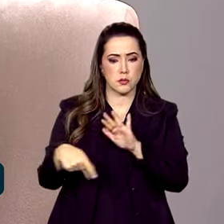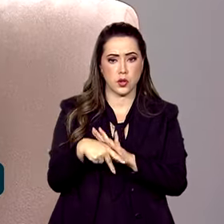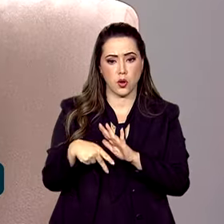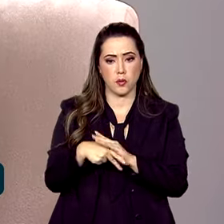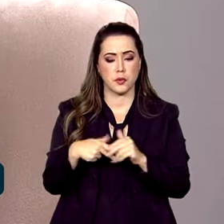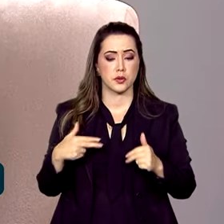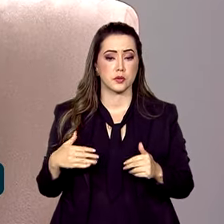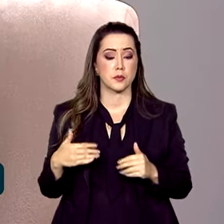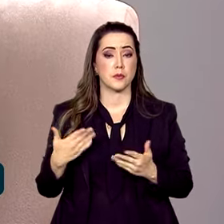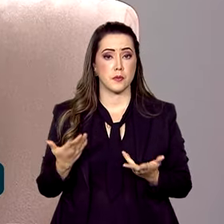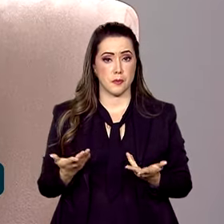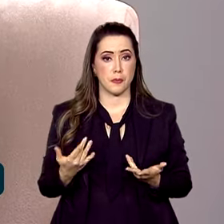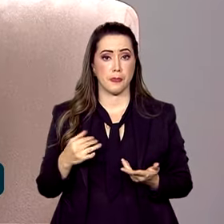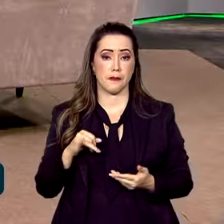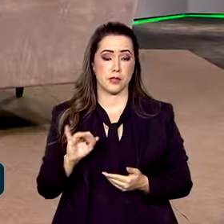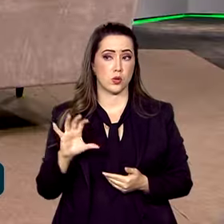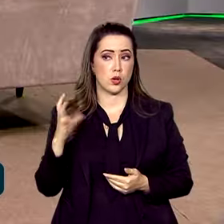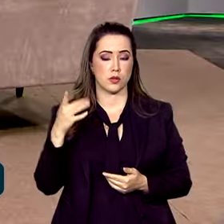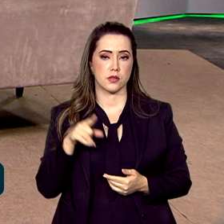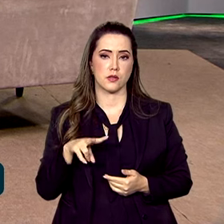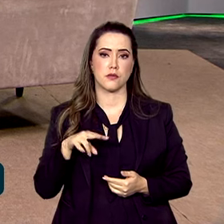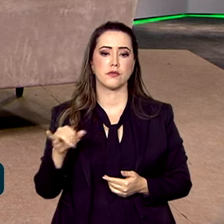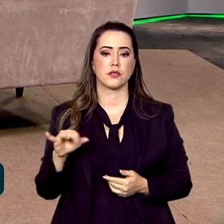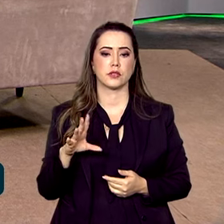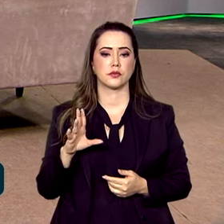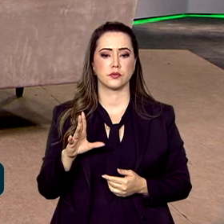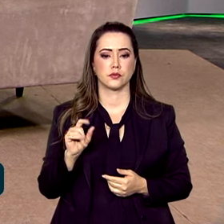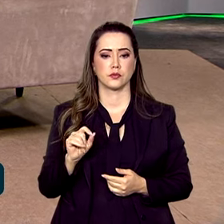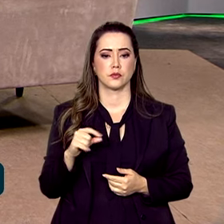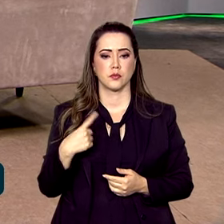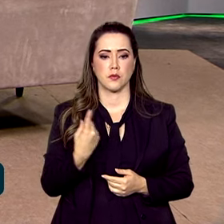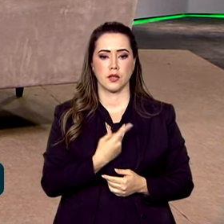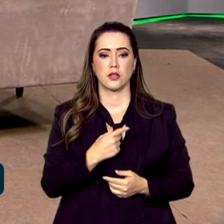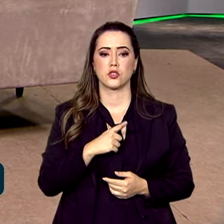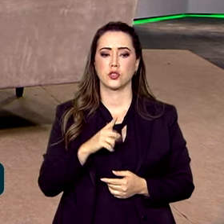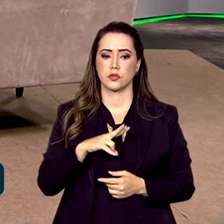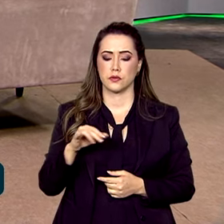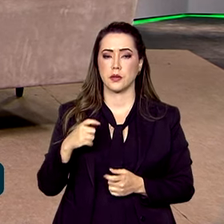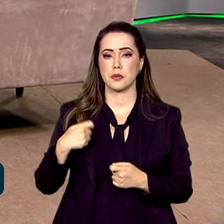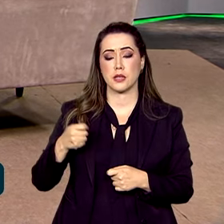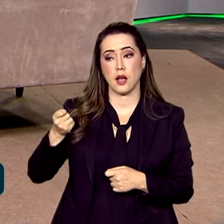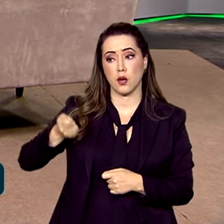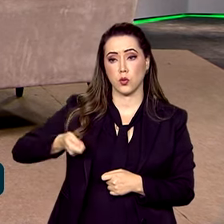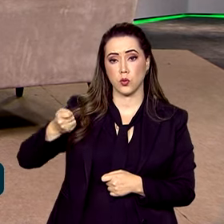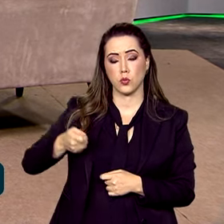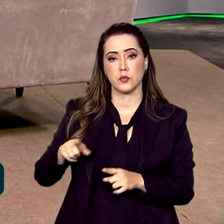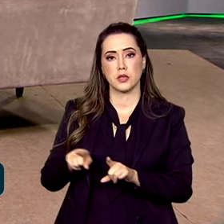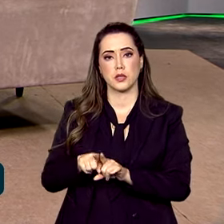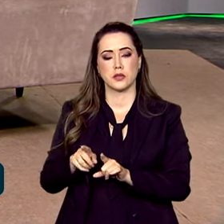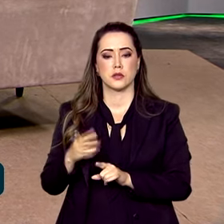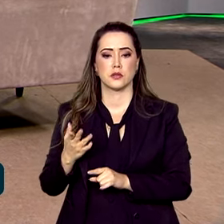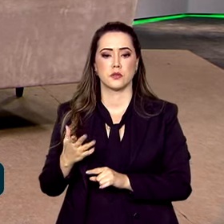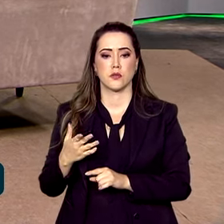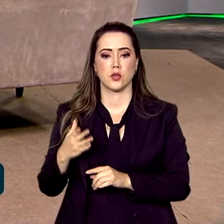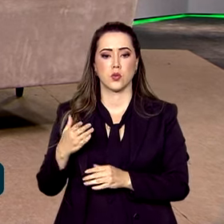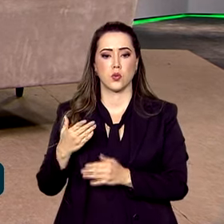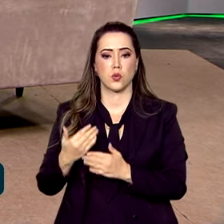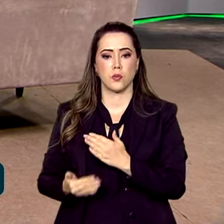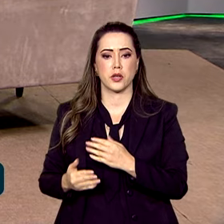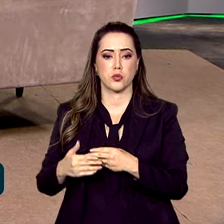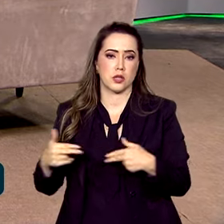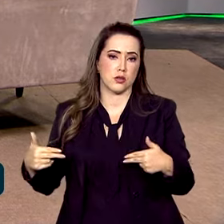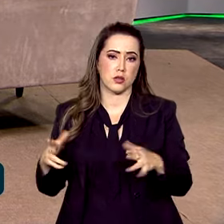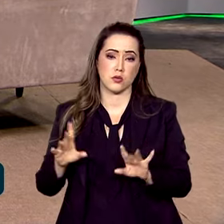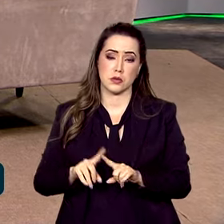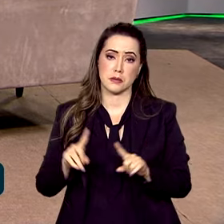pertences, e caso isso não aconteça, isso acontecerá, nós teremos que cumprir então com o perdimento dos bens.